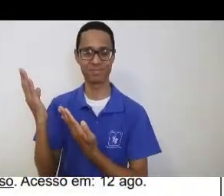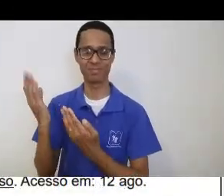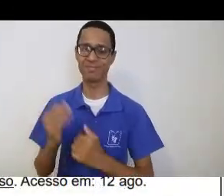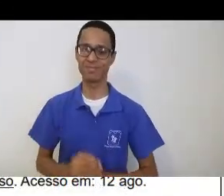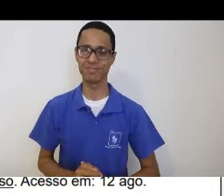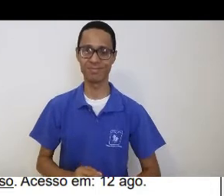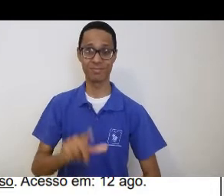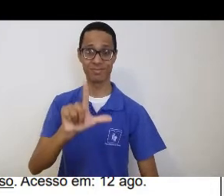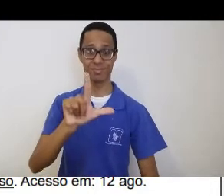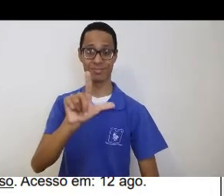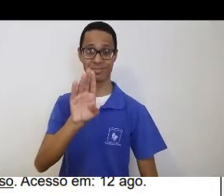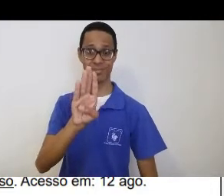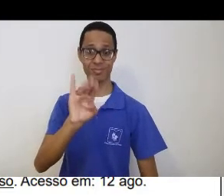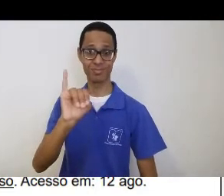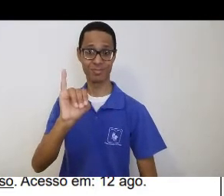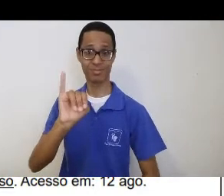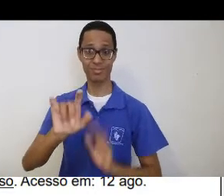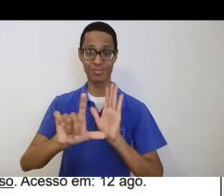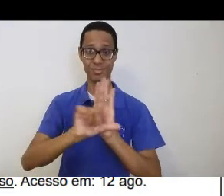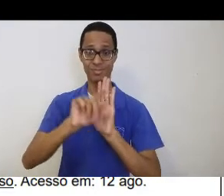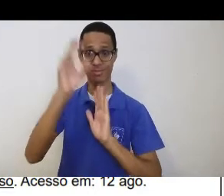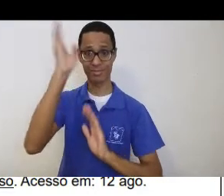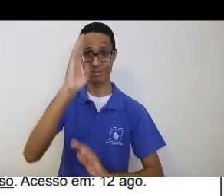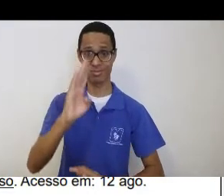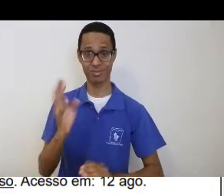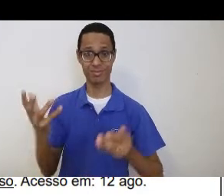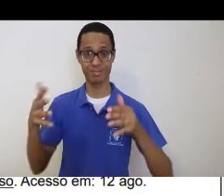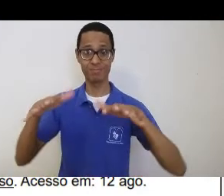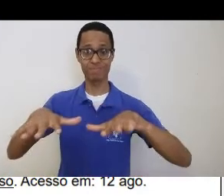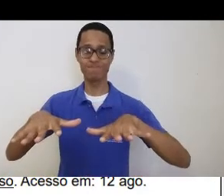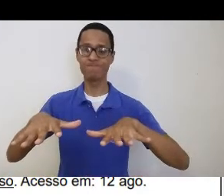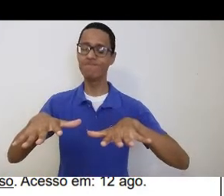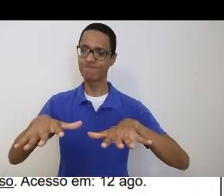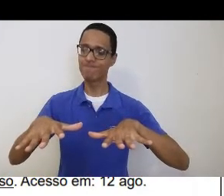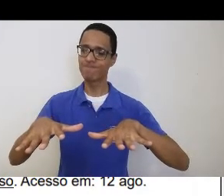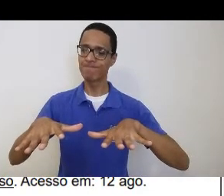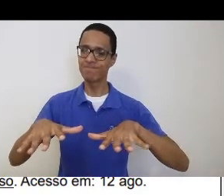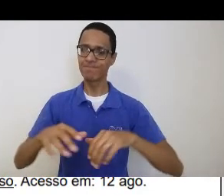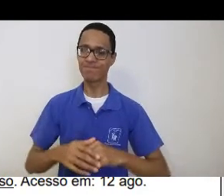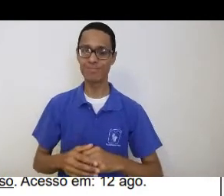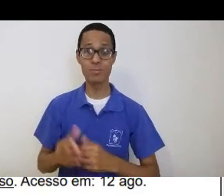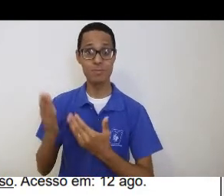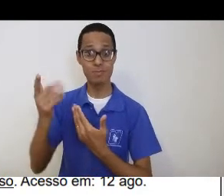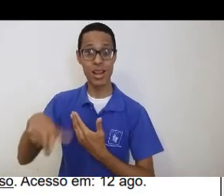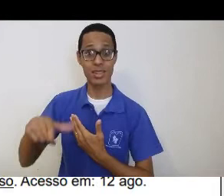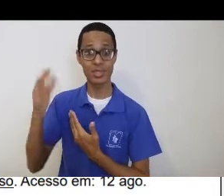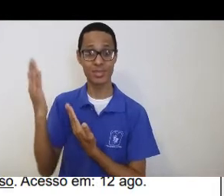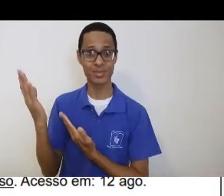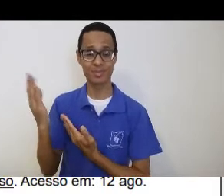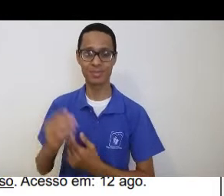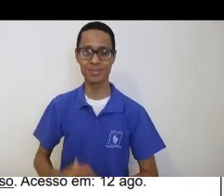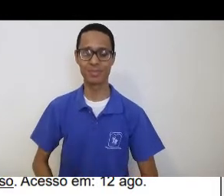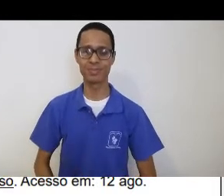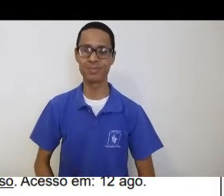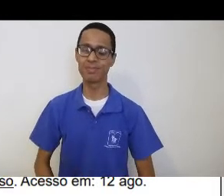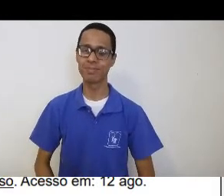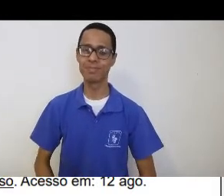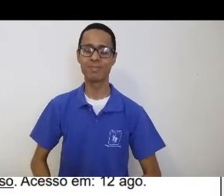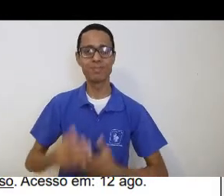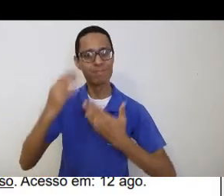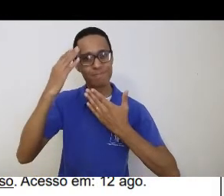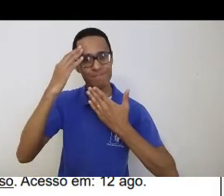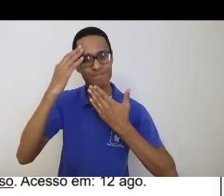As nossas referências, então, utilizamos a Lei Brasileira de Inclusão, IBGE, Lopes Meleiro, Soares e